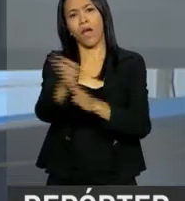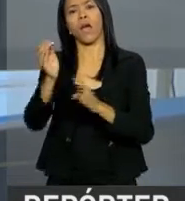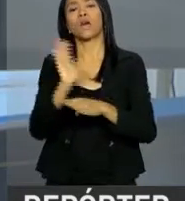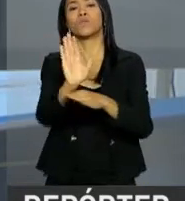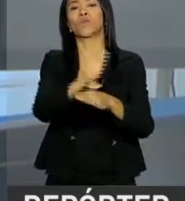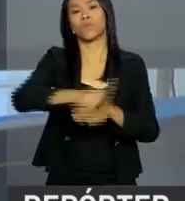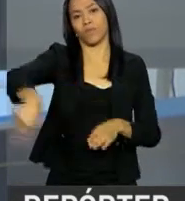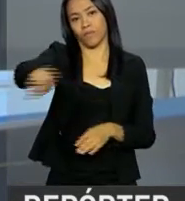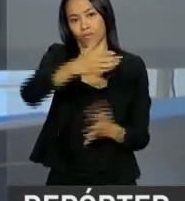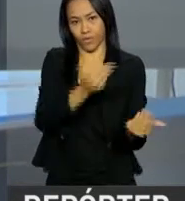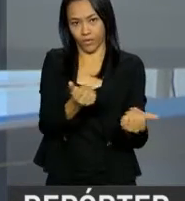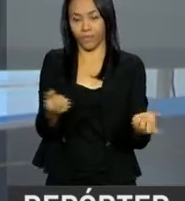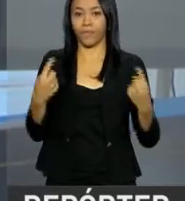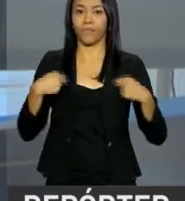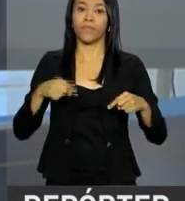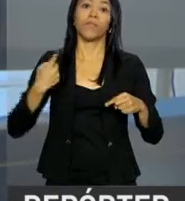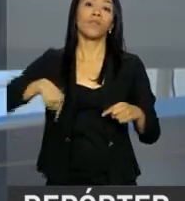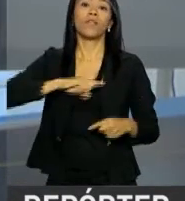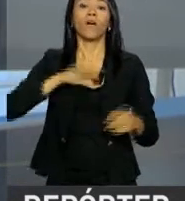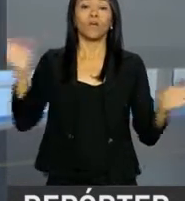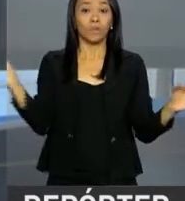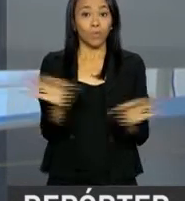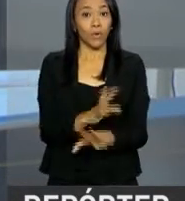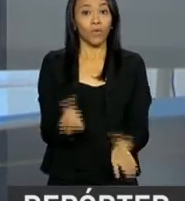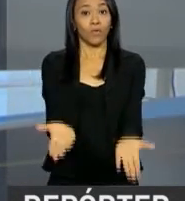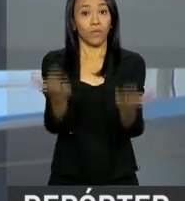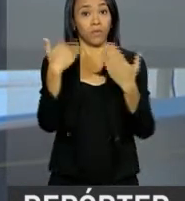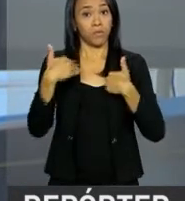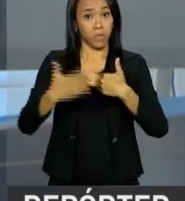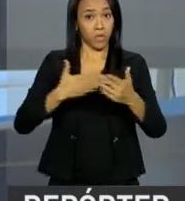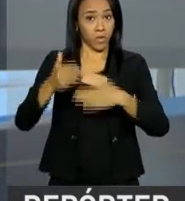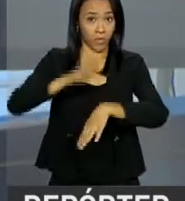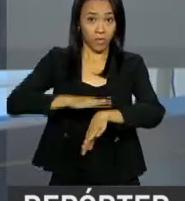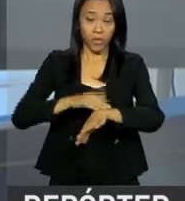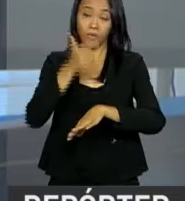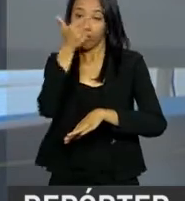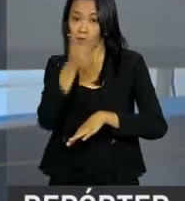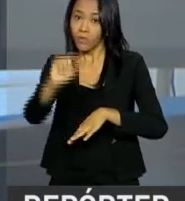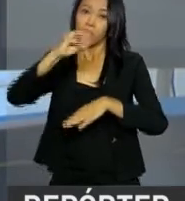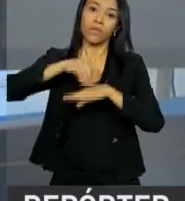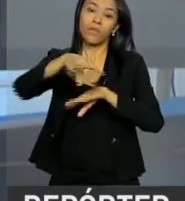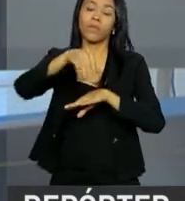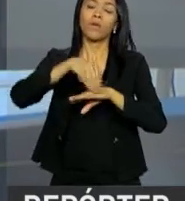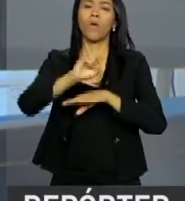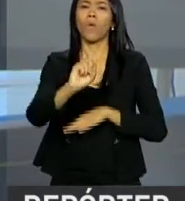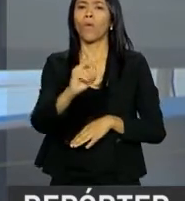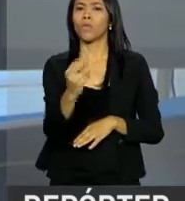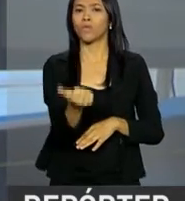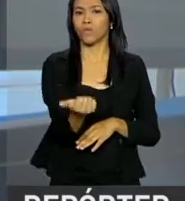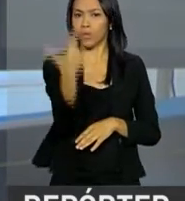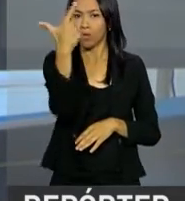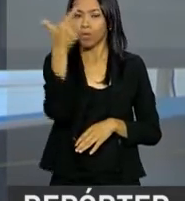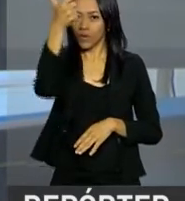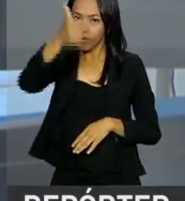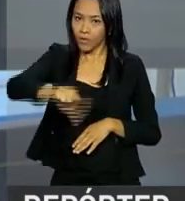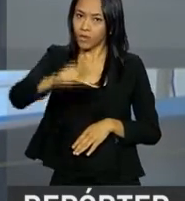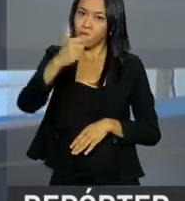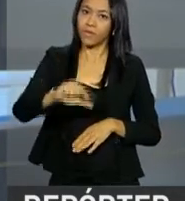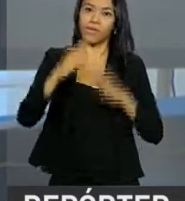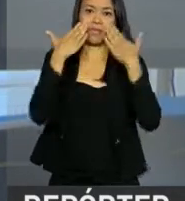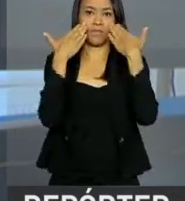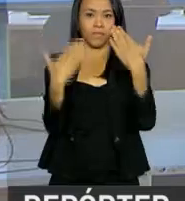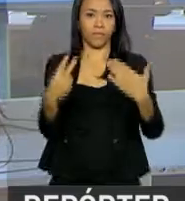e nós ficamos por aqui voltamos a qualquer momento com outras informações ou ao meio-dia na próxima edição do repórter